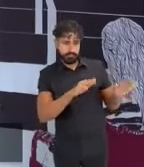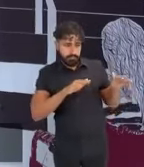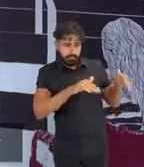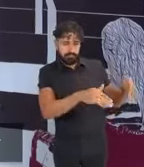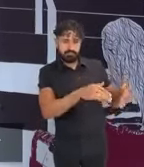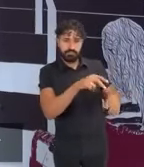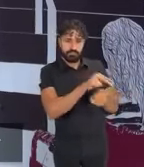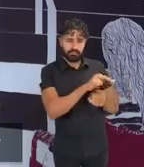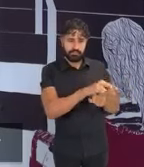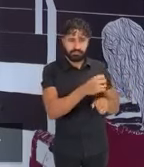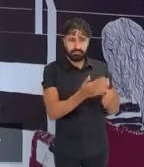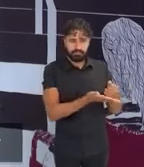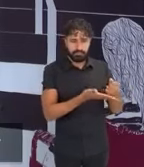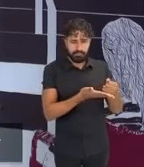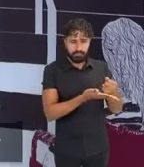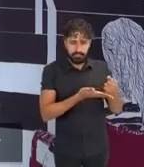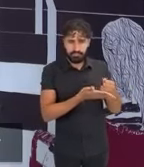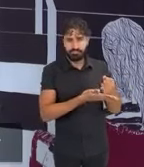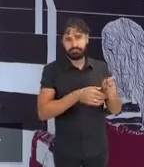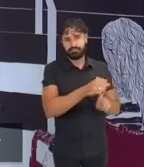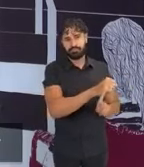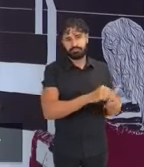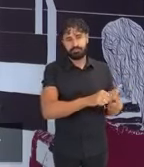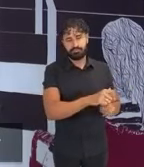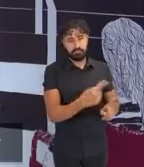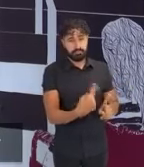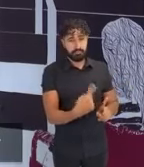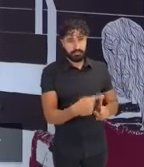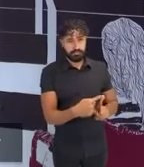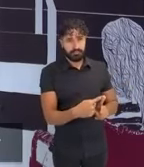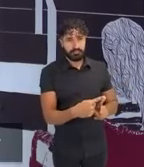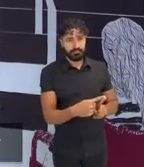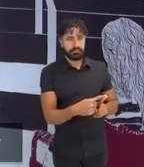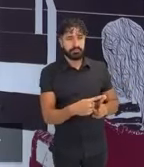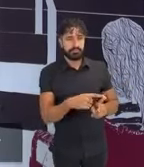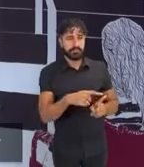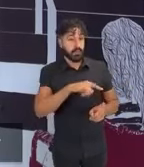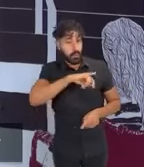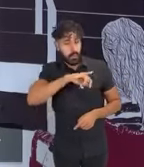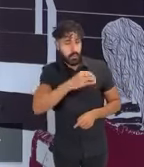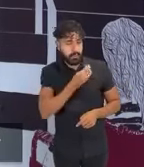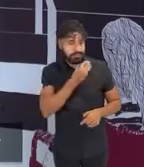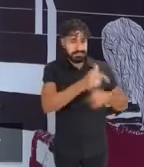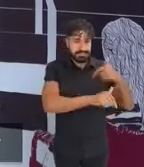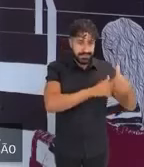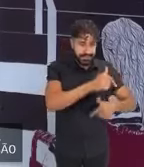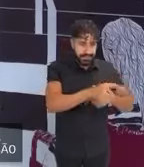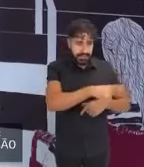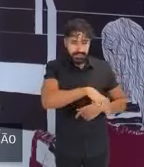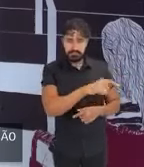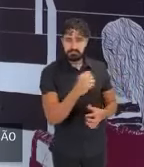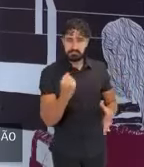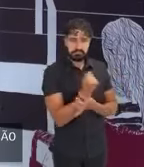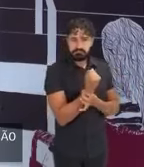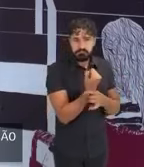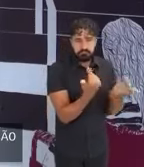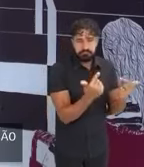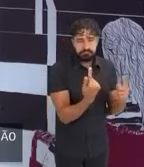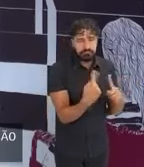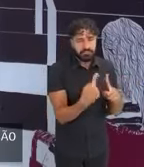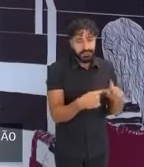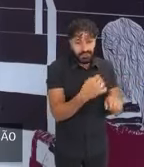proteção social mínima, uma vez que vantagens trabalhistas não são asseguradas, porque o